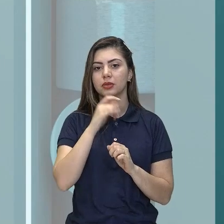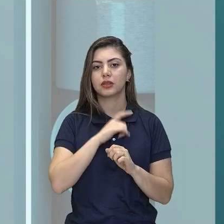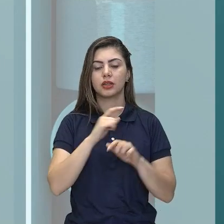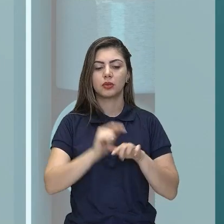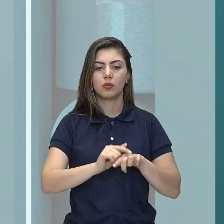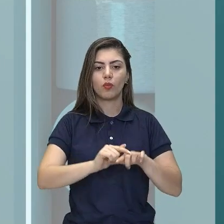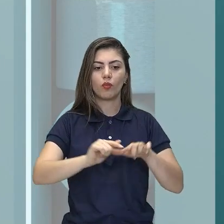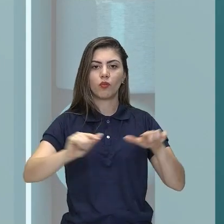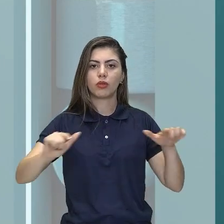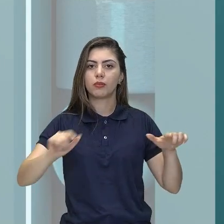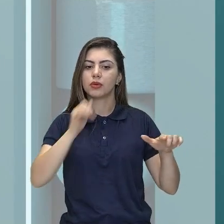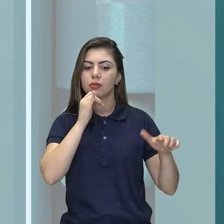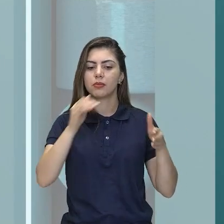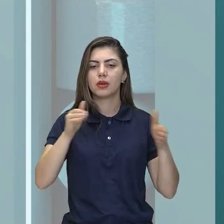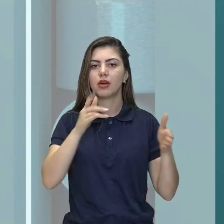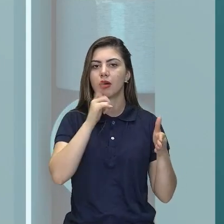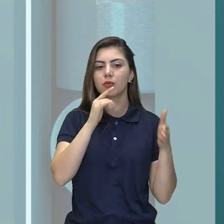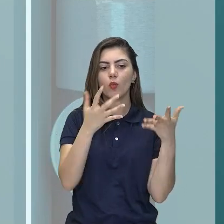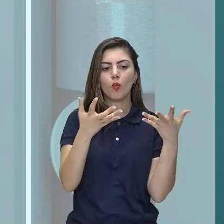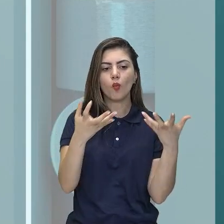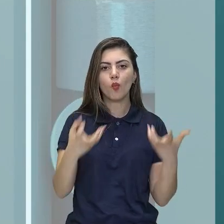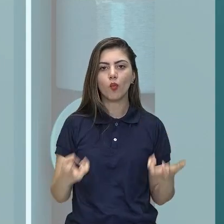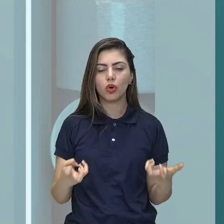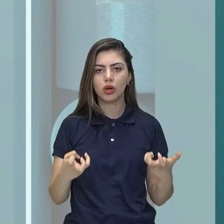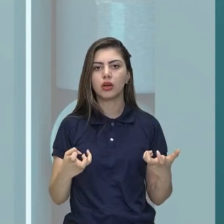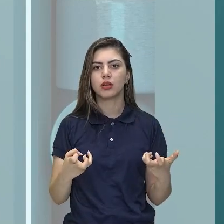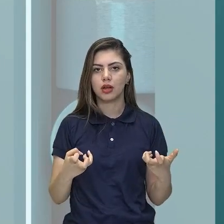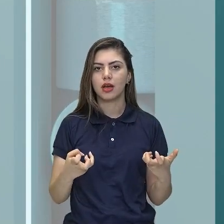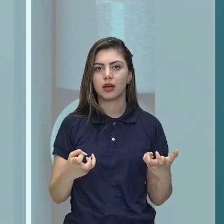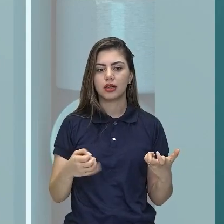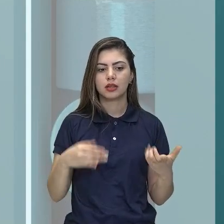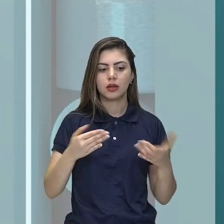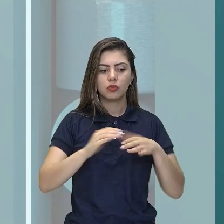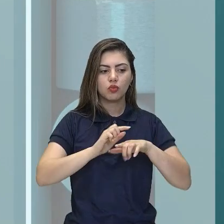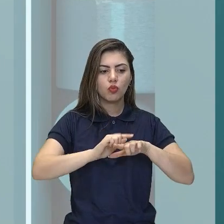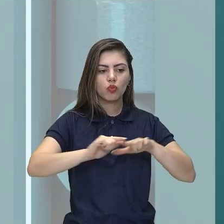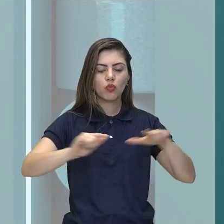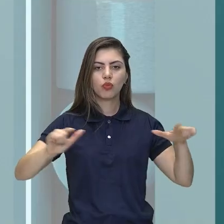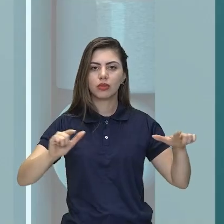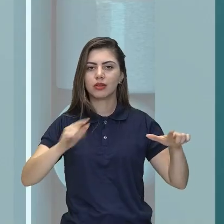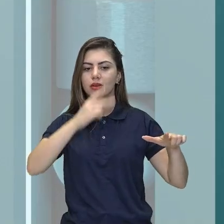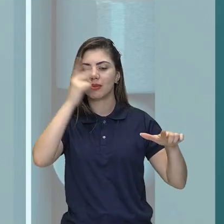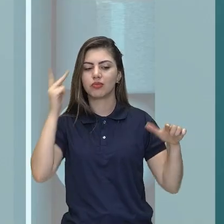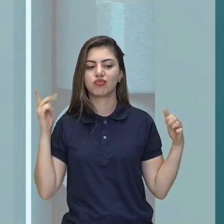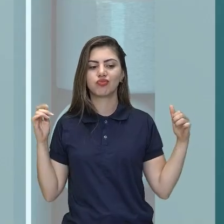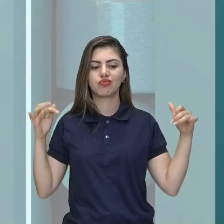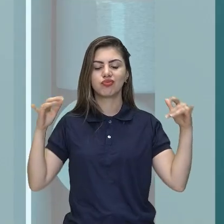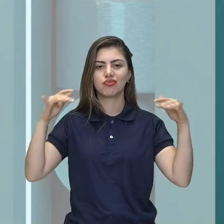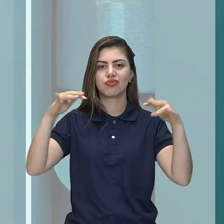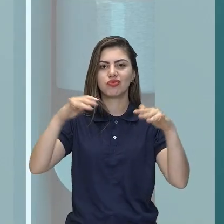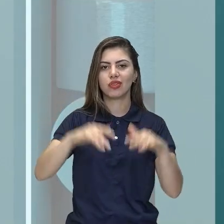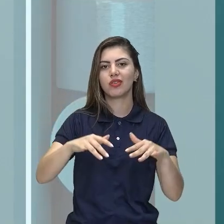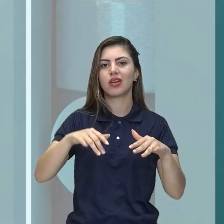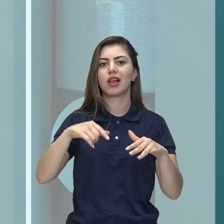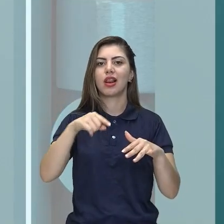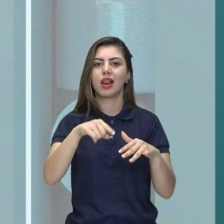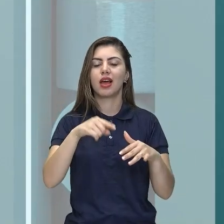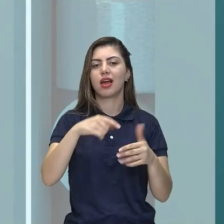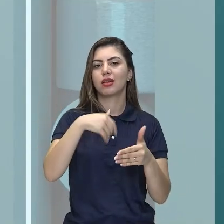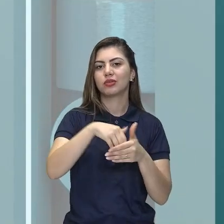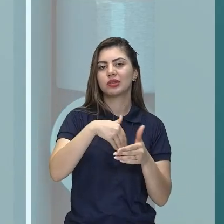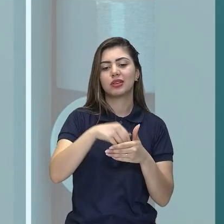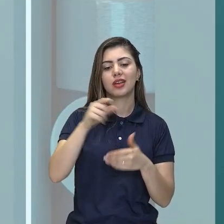que o rio seca, né? Isso daí é algo muito próprio da nossa cultura, gente. Tem